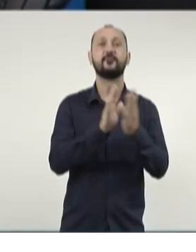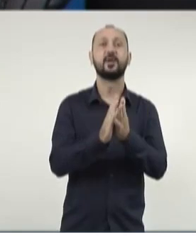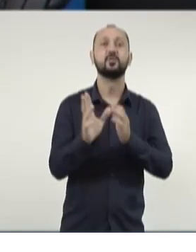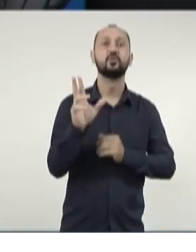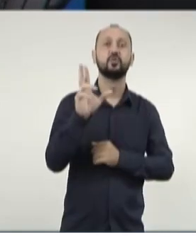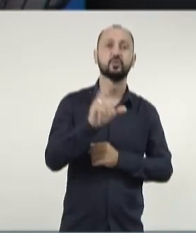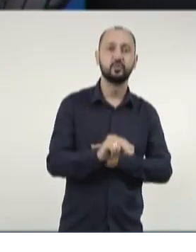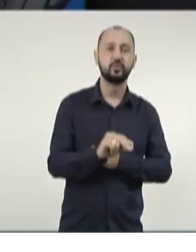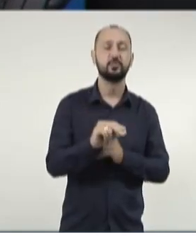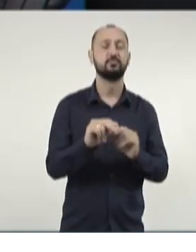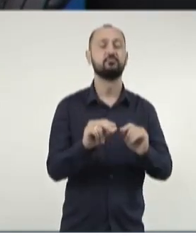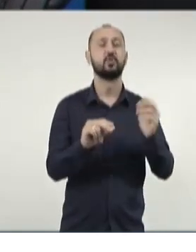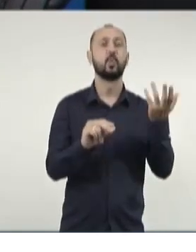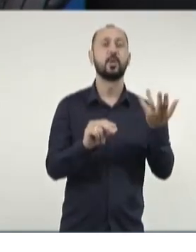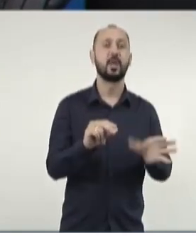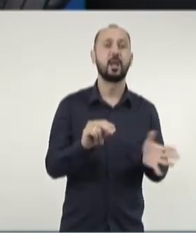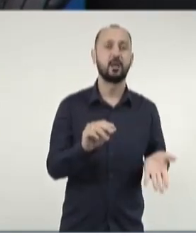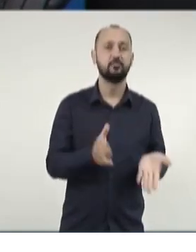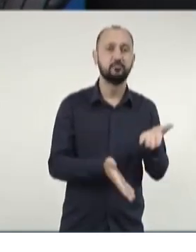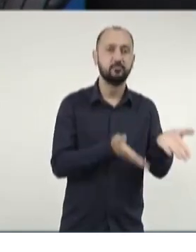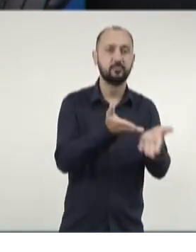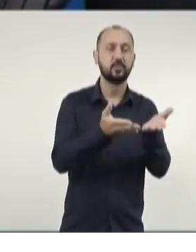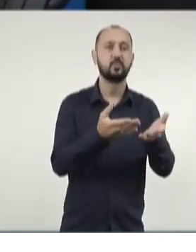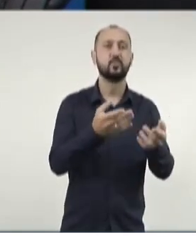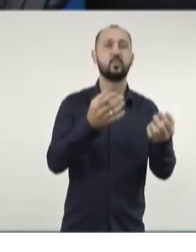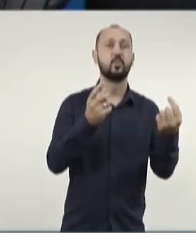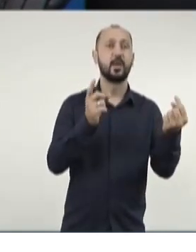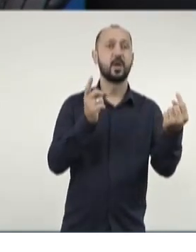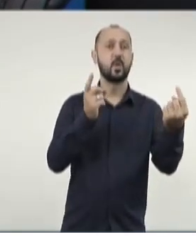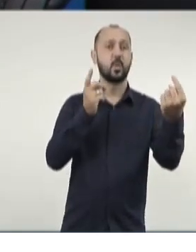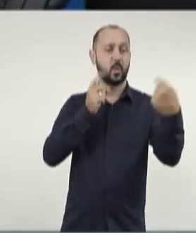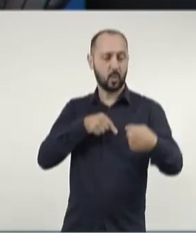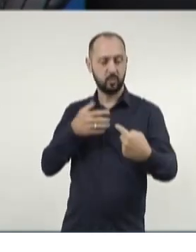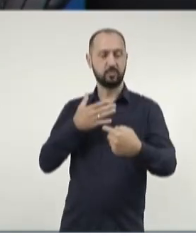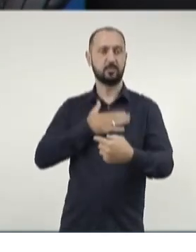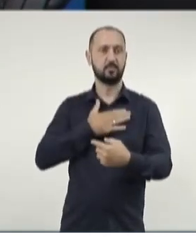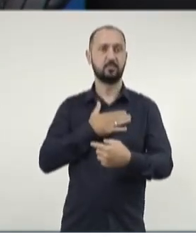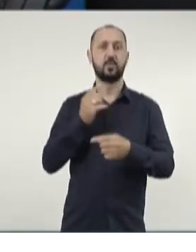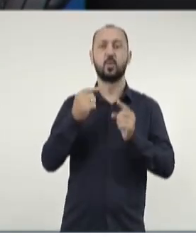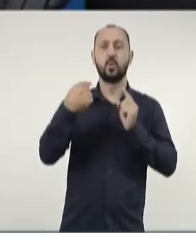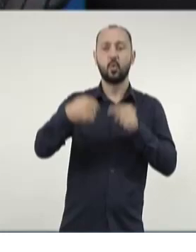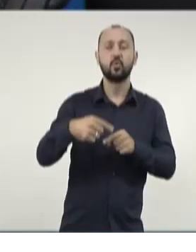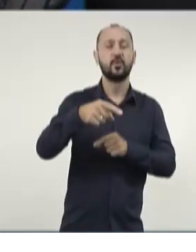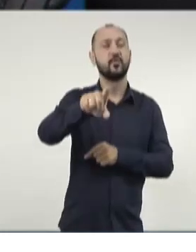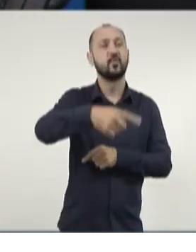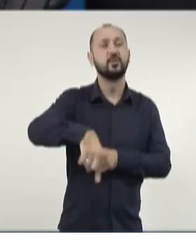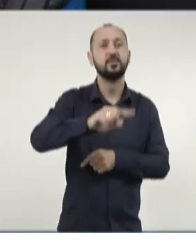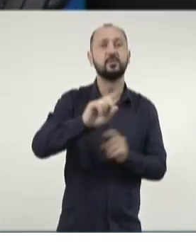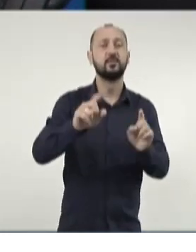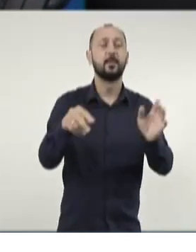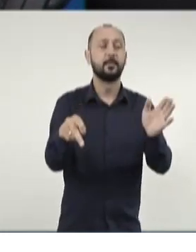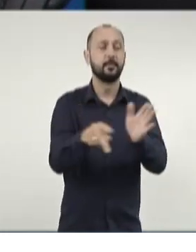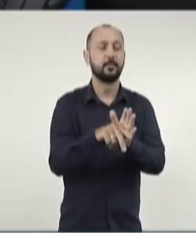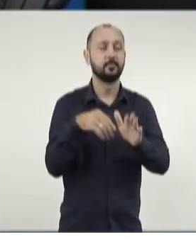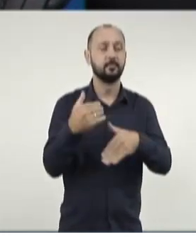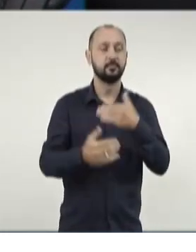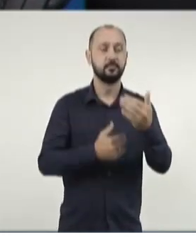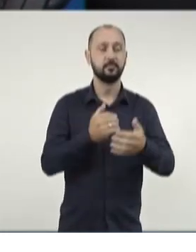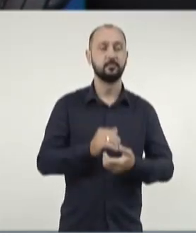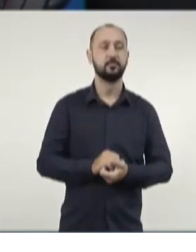recusa de tratamento. A recusa não é contra vocês, a recusa é um processo do